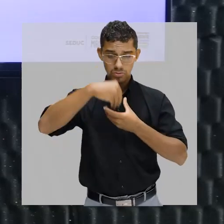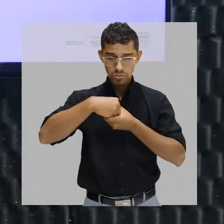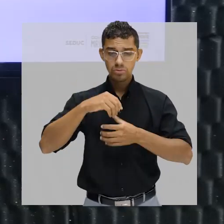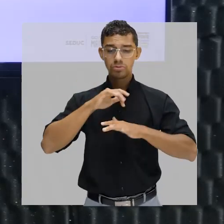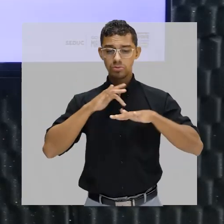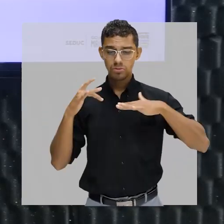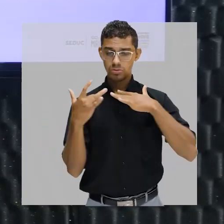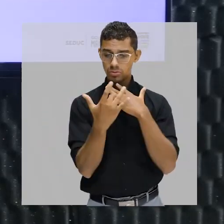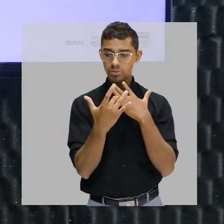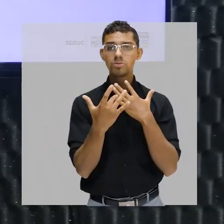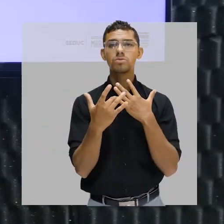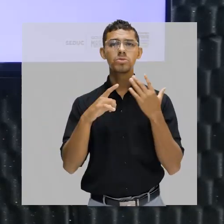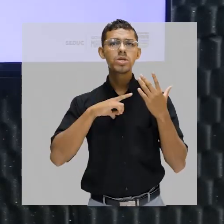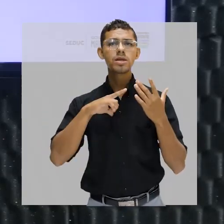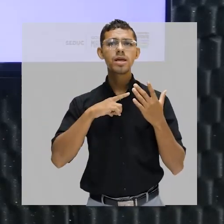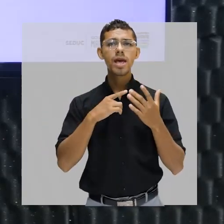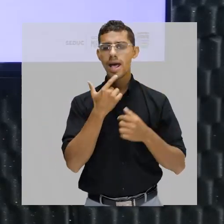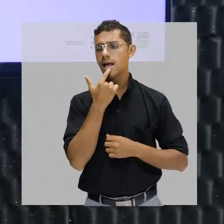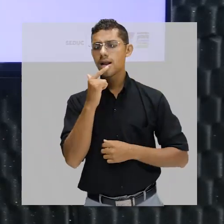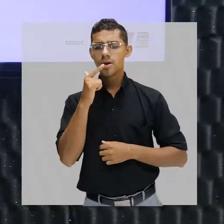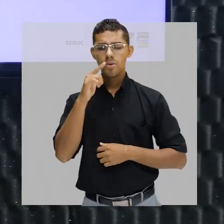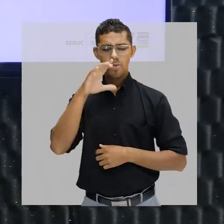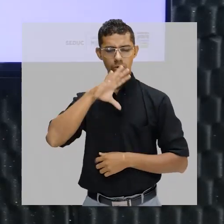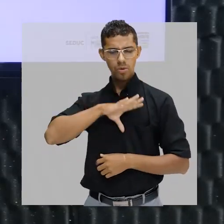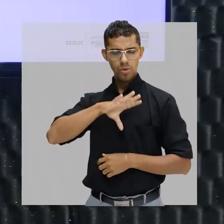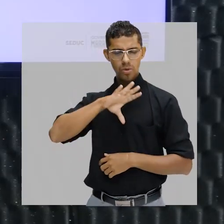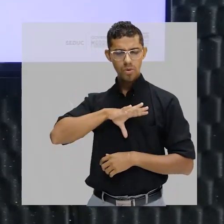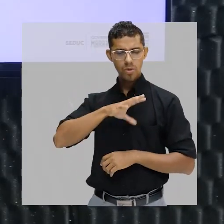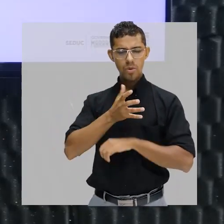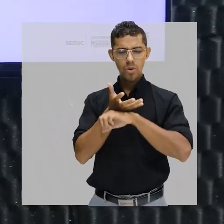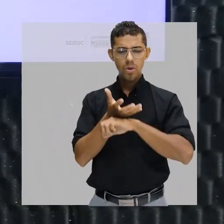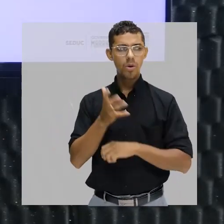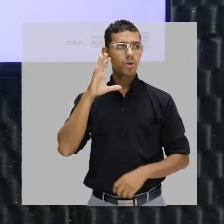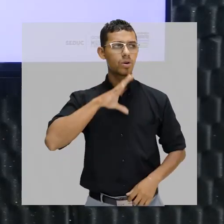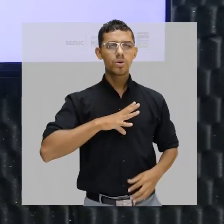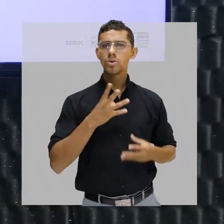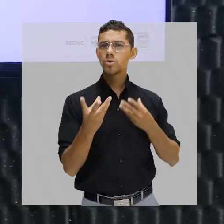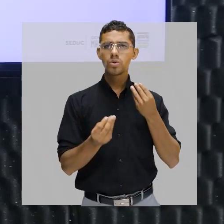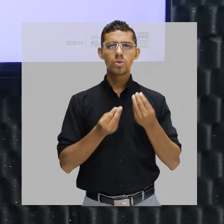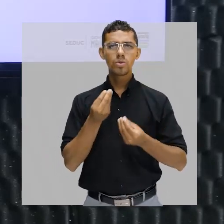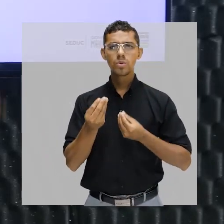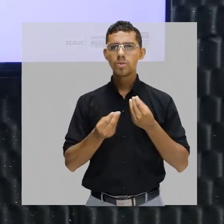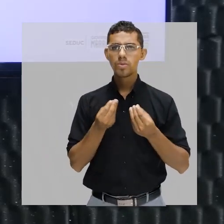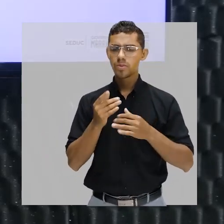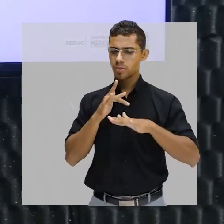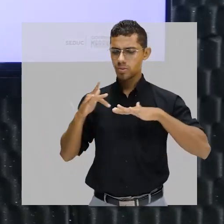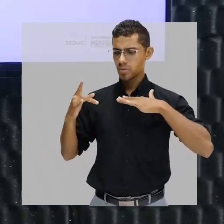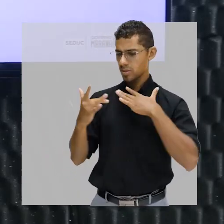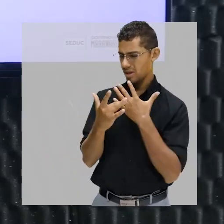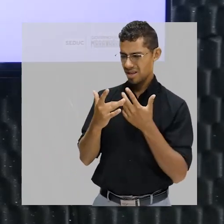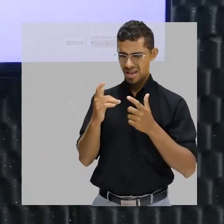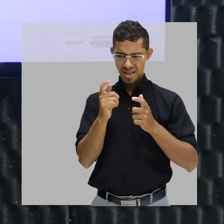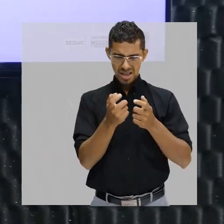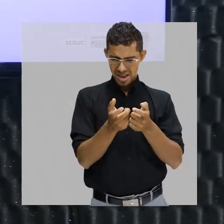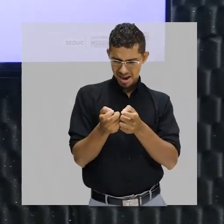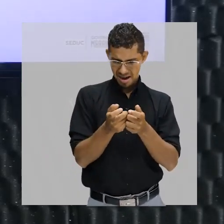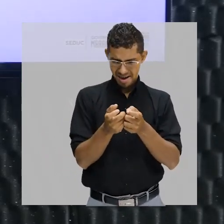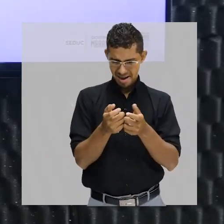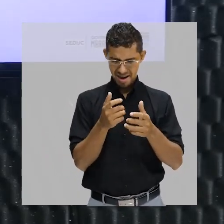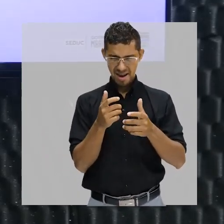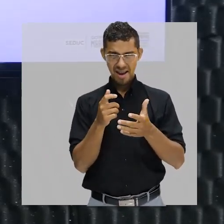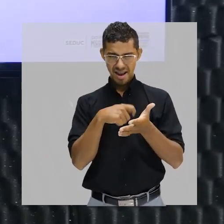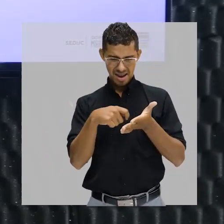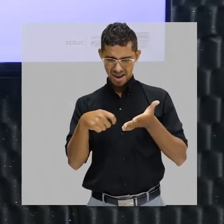a língua portuguesa. Como que a gente se comporta na rede social? A gente escreve de qualquer jeito? A gente fala o que tem